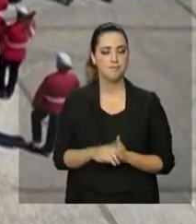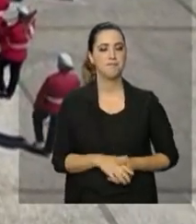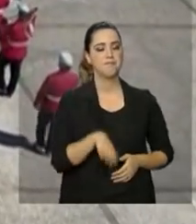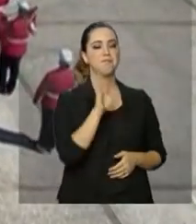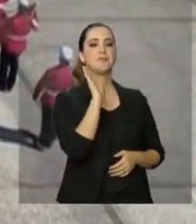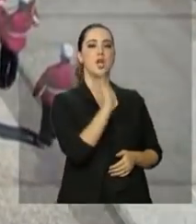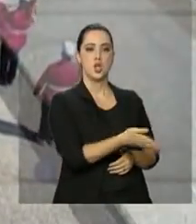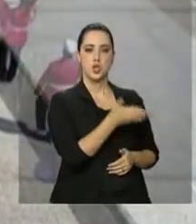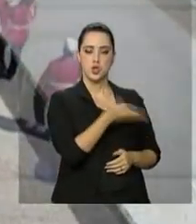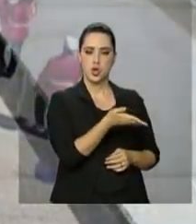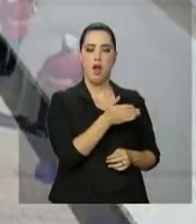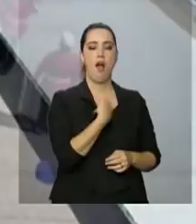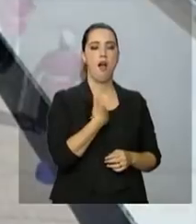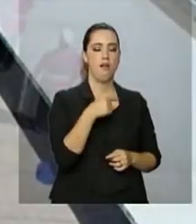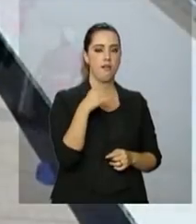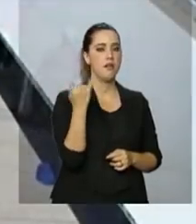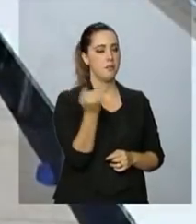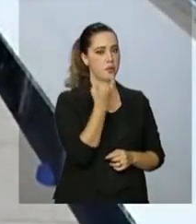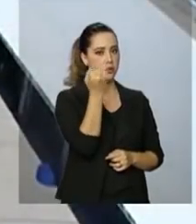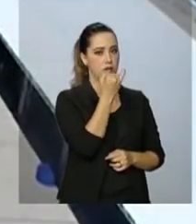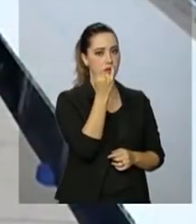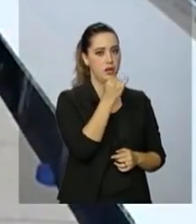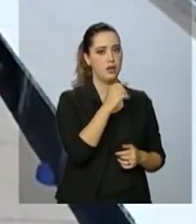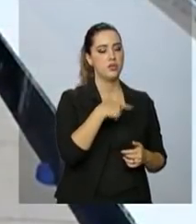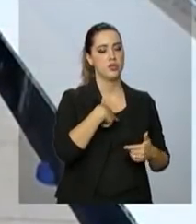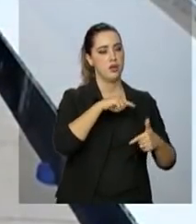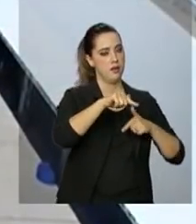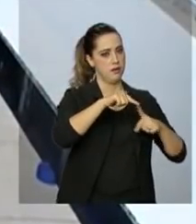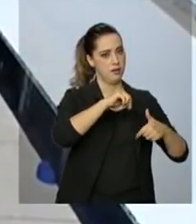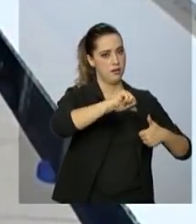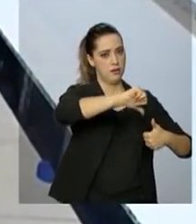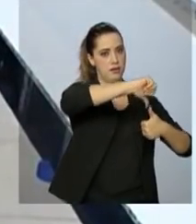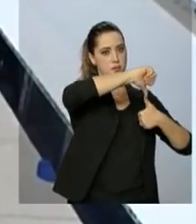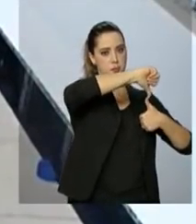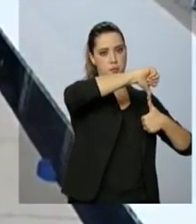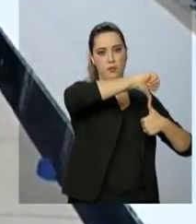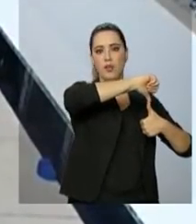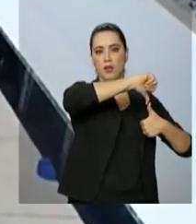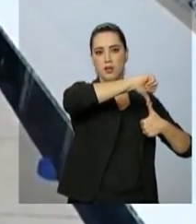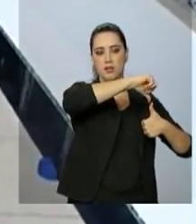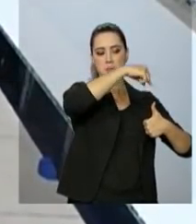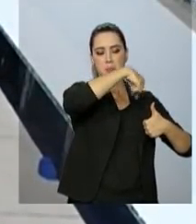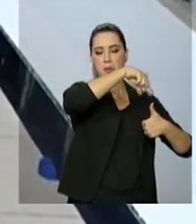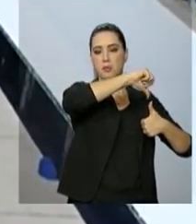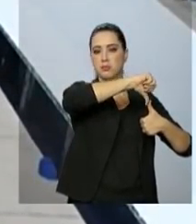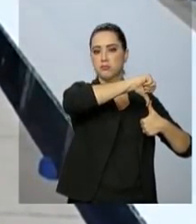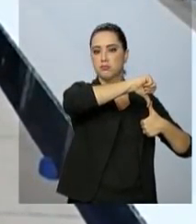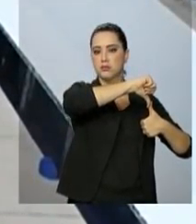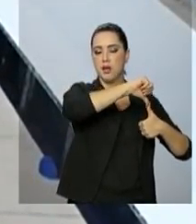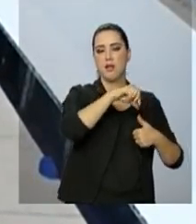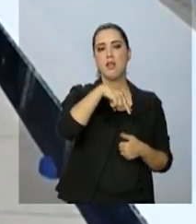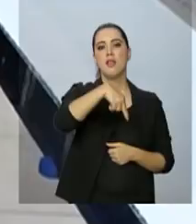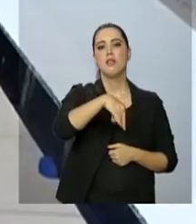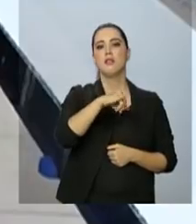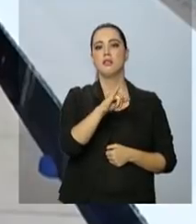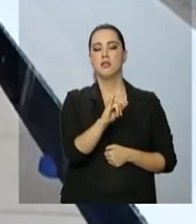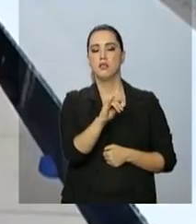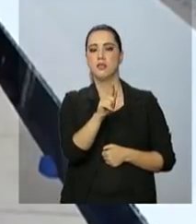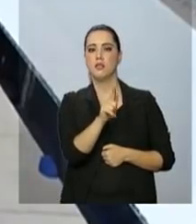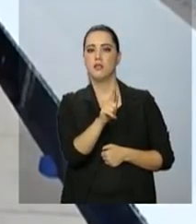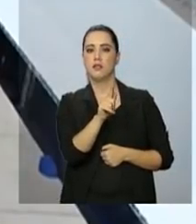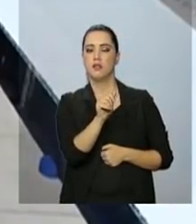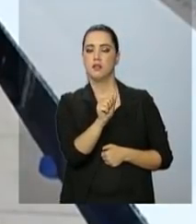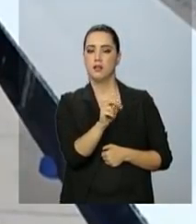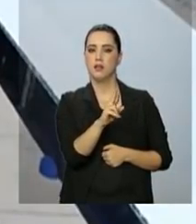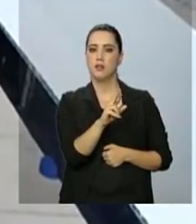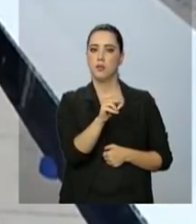espionagem humanitária na América Central. Eu atuei na Nicarágua por um ano e foi uma experiência fantástica, Mara. A gente